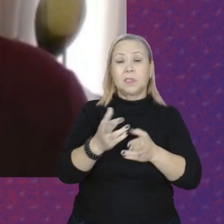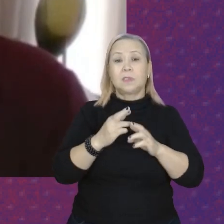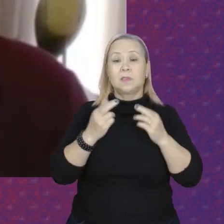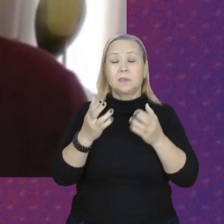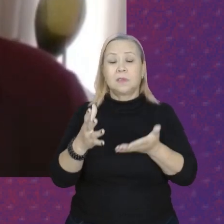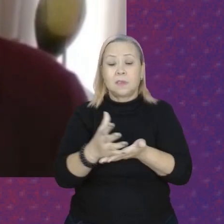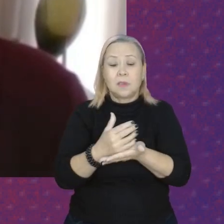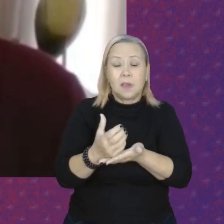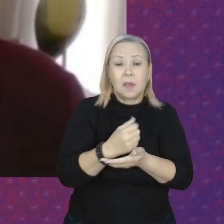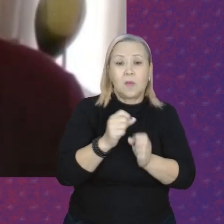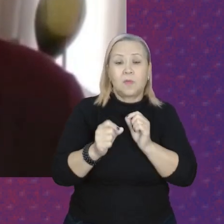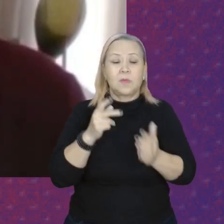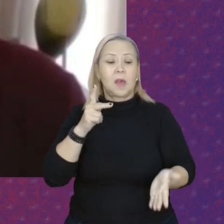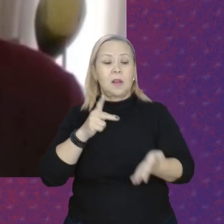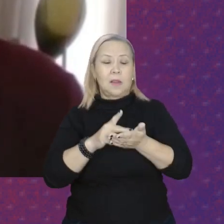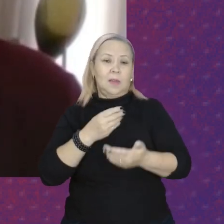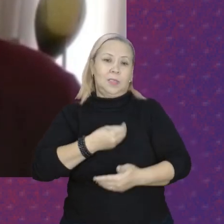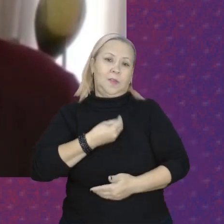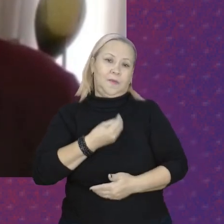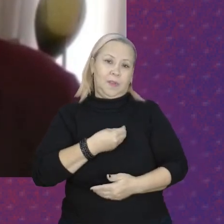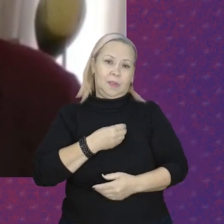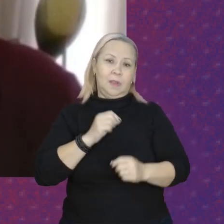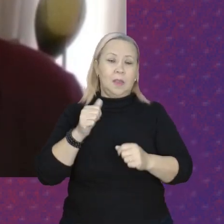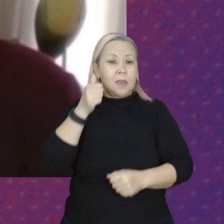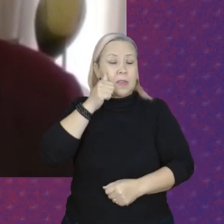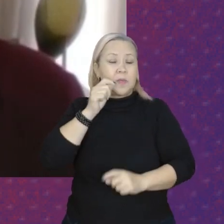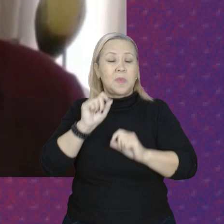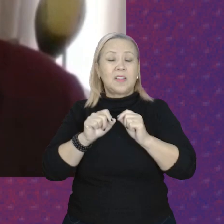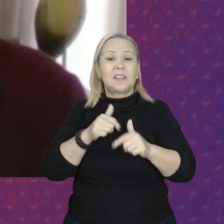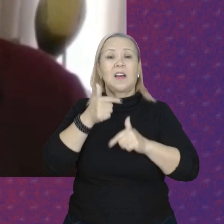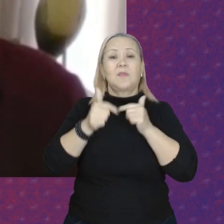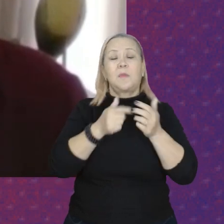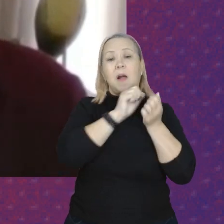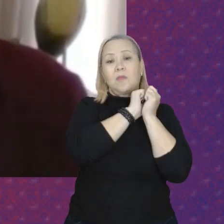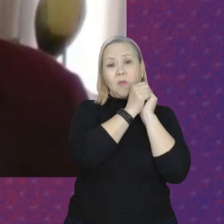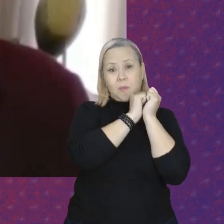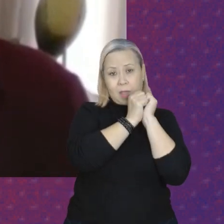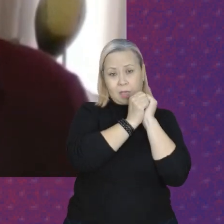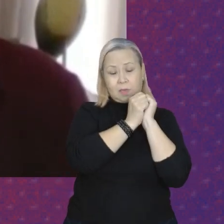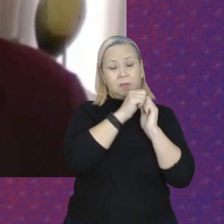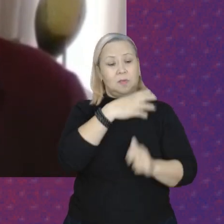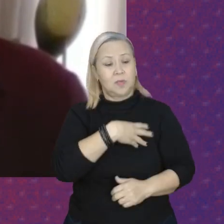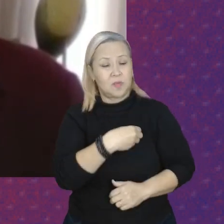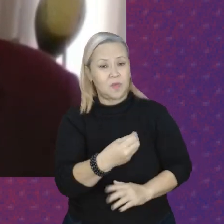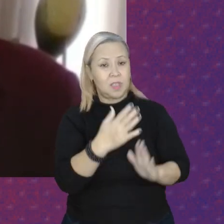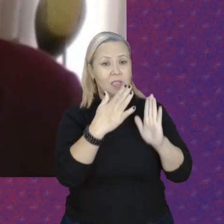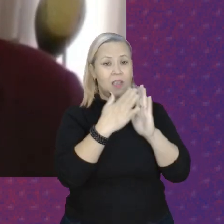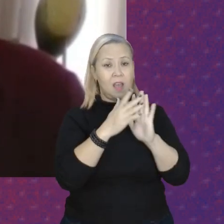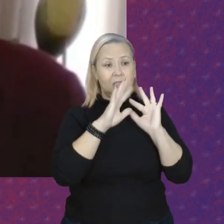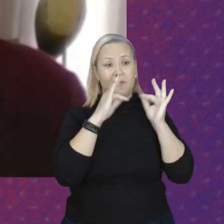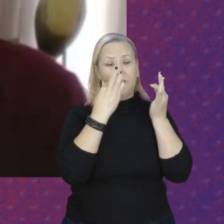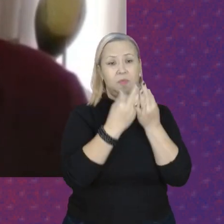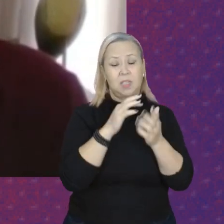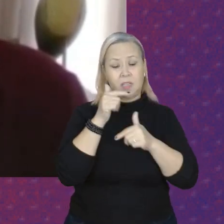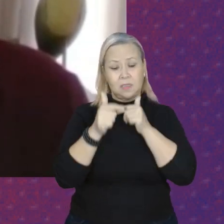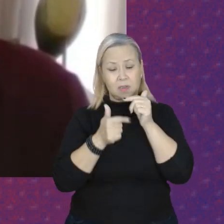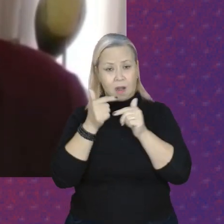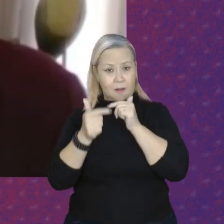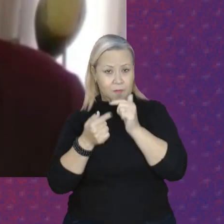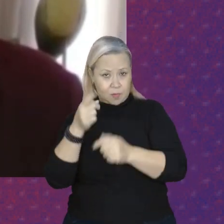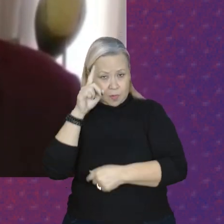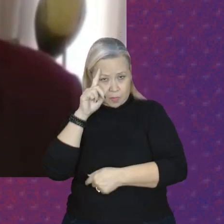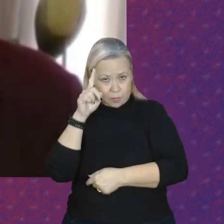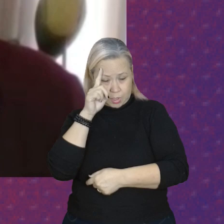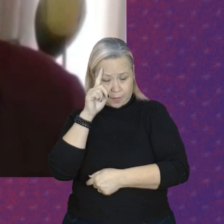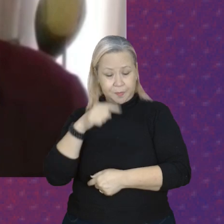mulheres, que é a jornada doméstica de trabalho, dos filhos, da casa, das tarefas cotidianas. E